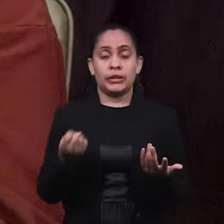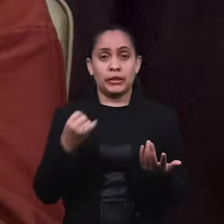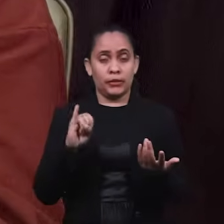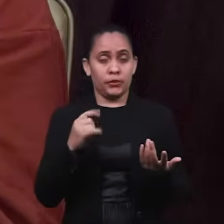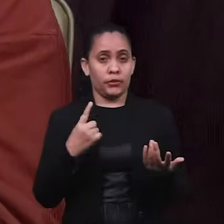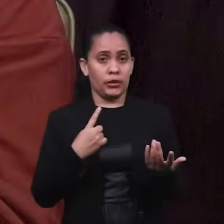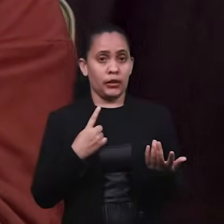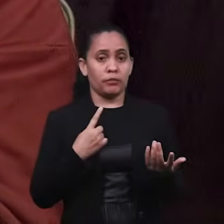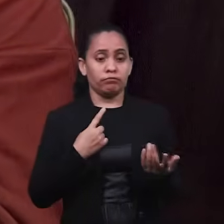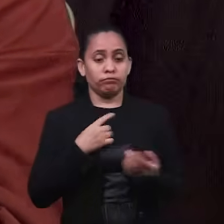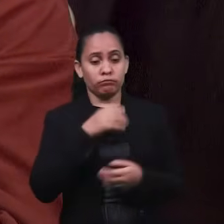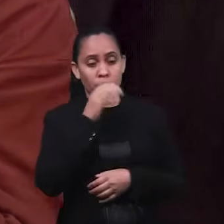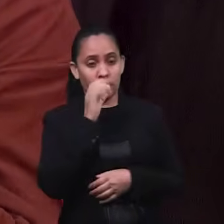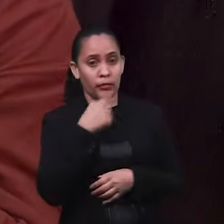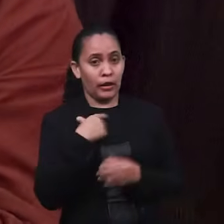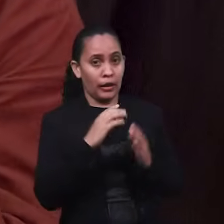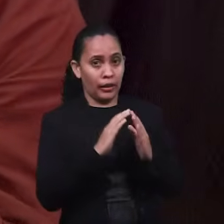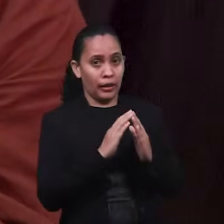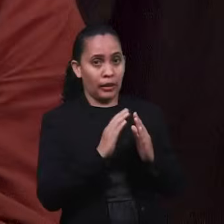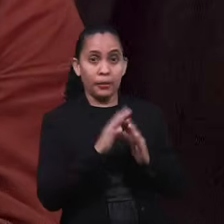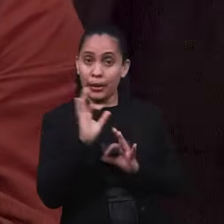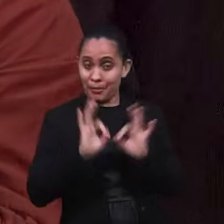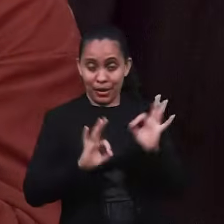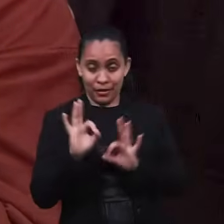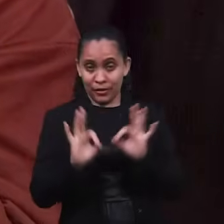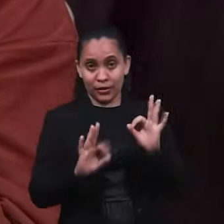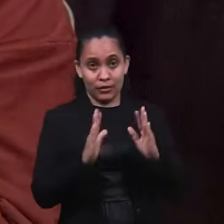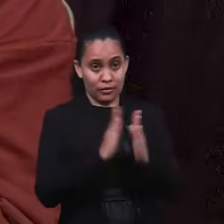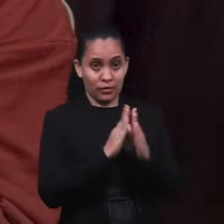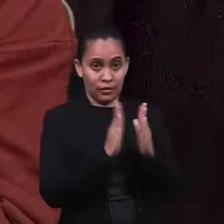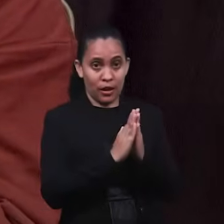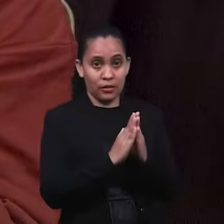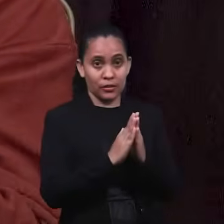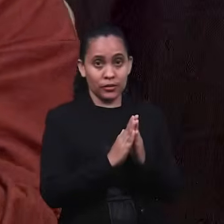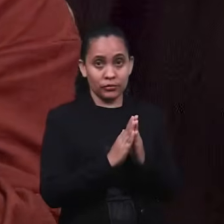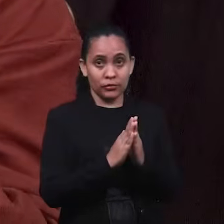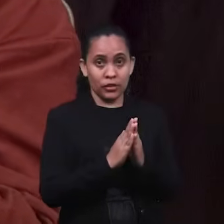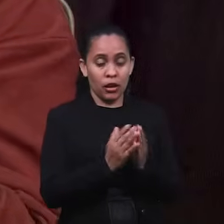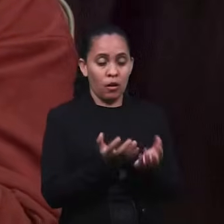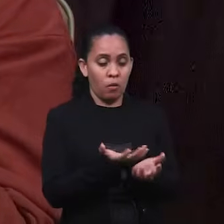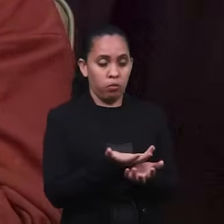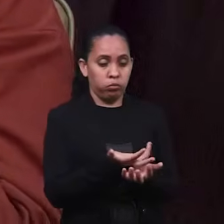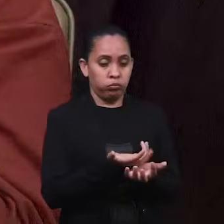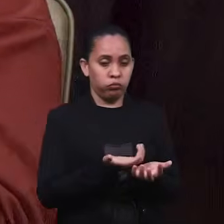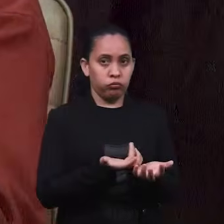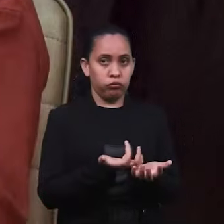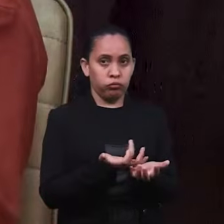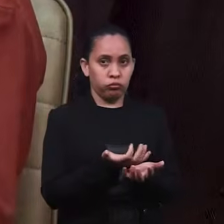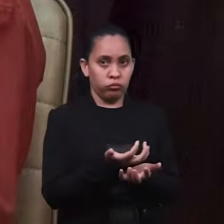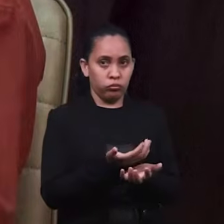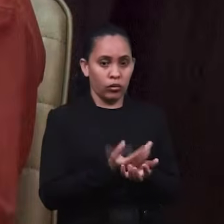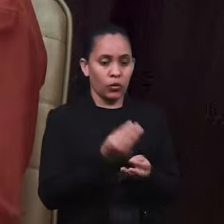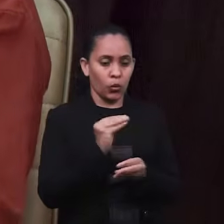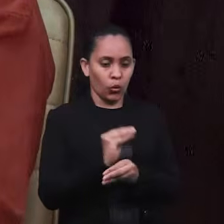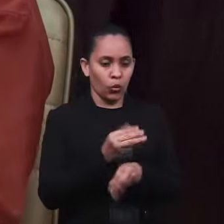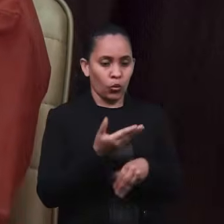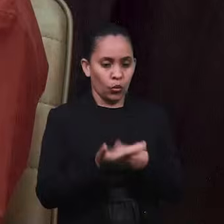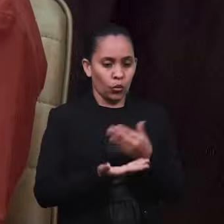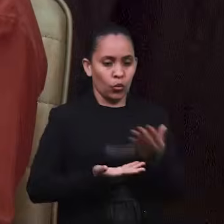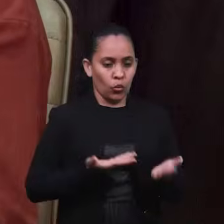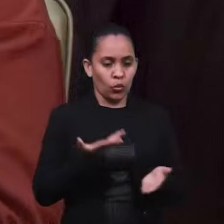em casa e não deixa muito tempo, né? Ele ele sendo cultivado ali,